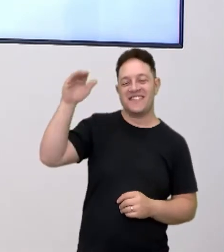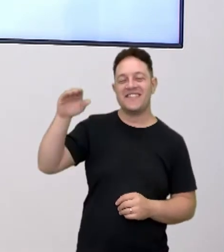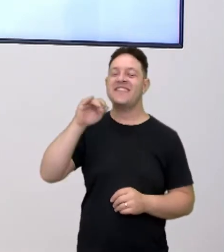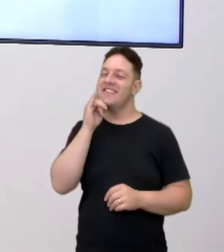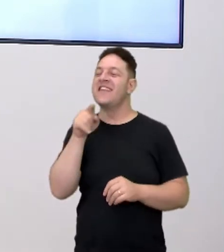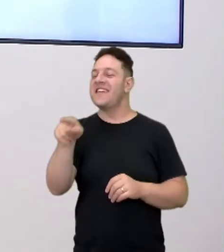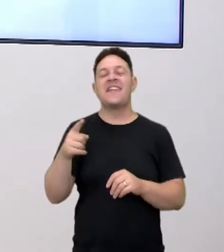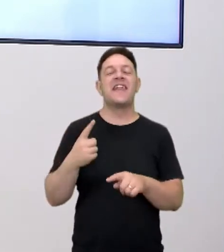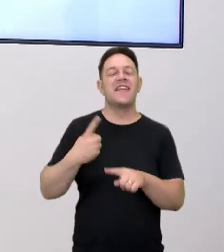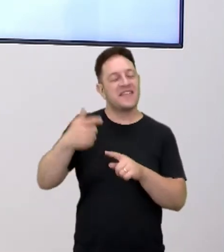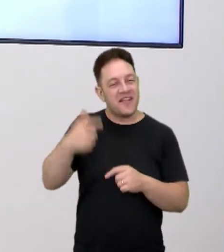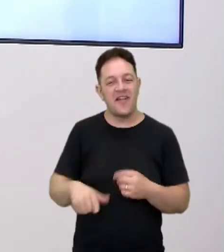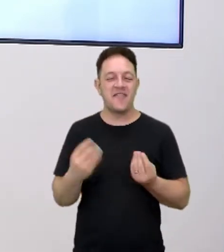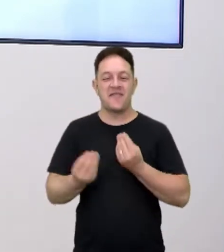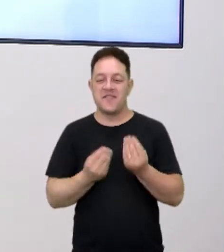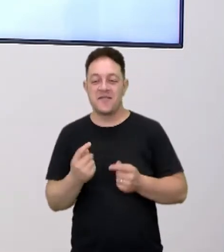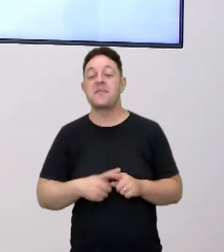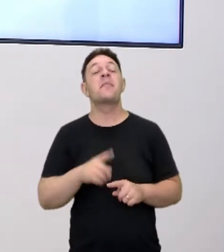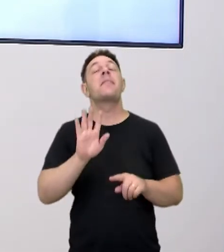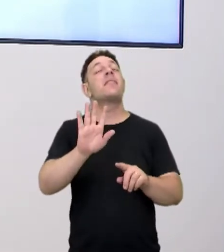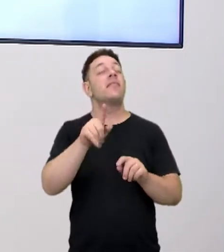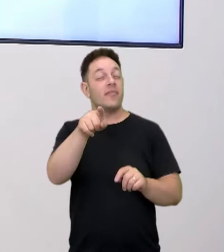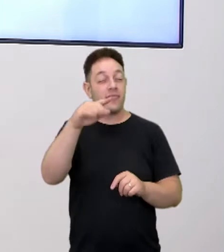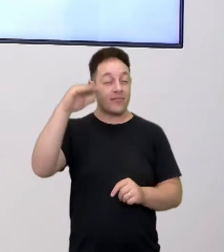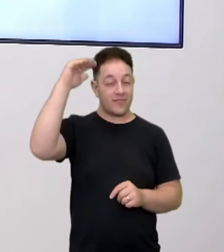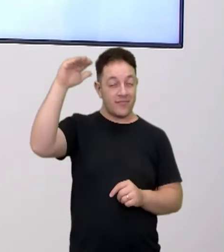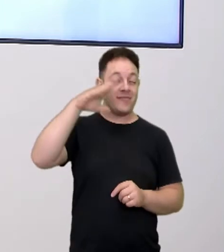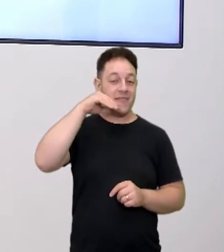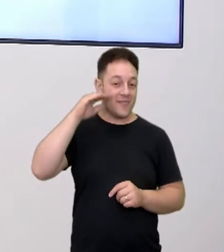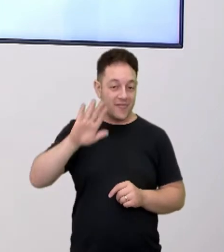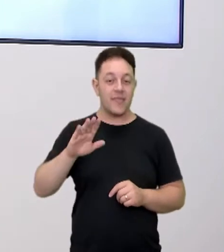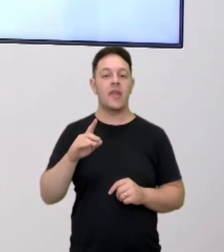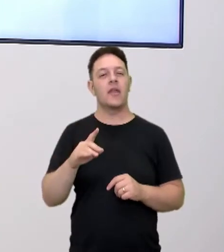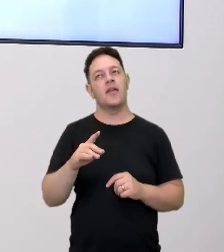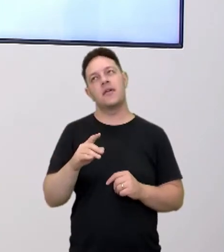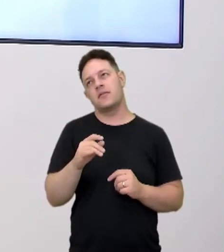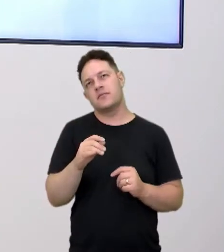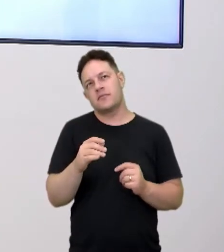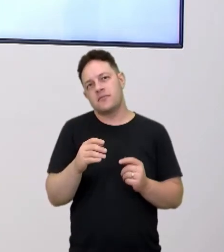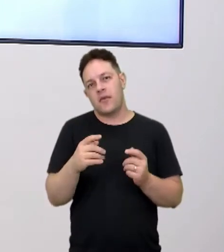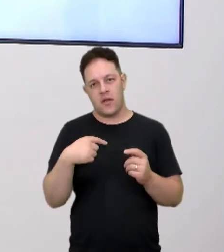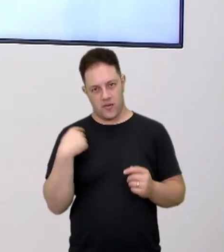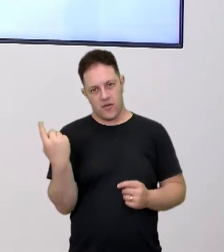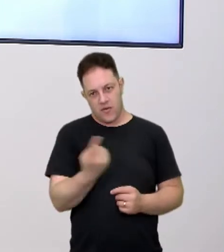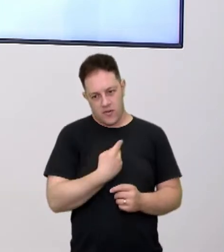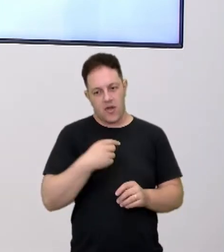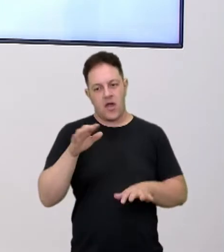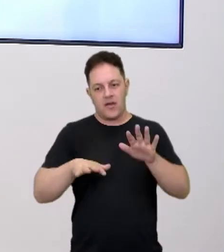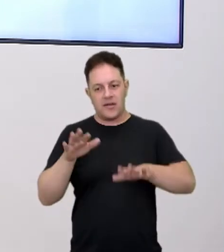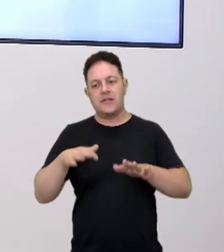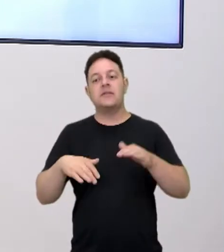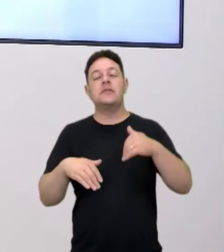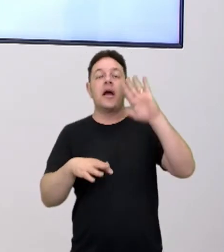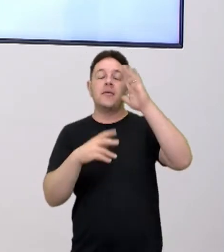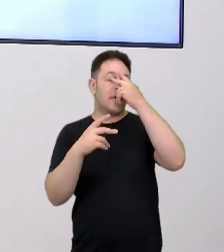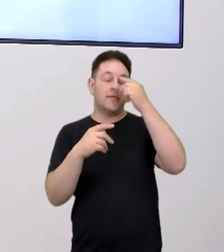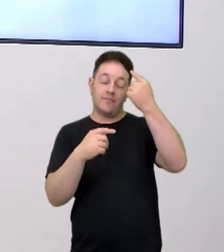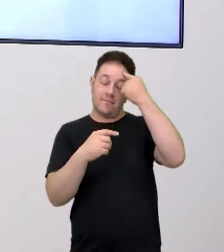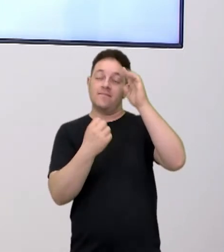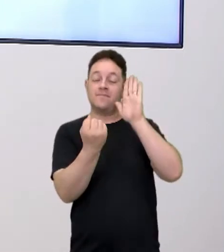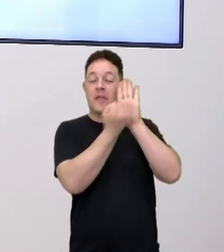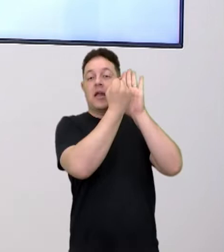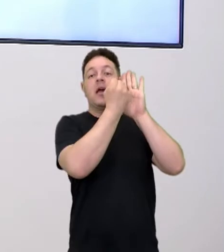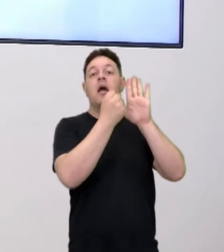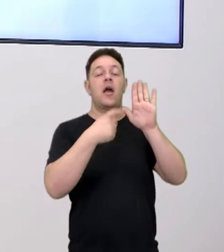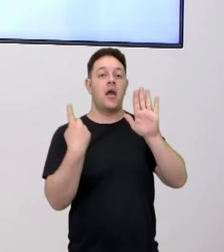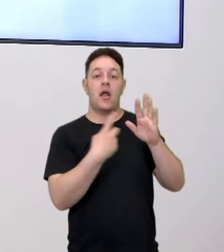Porque, basicamente, quando você é adulto, pra gente, talvez, um grande marco da nossa